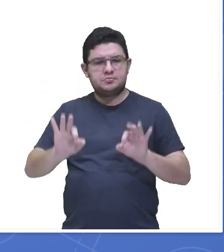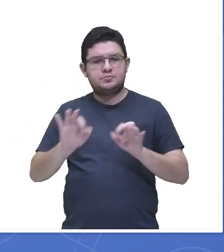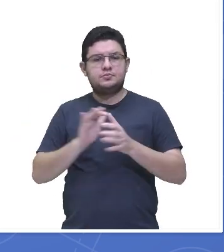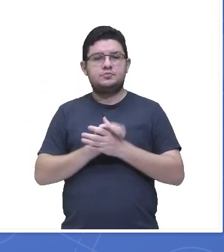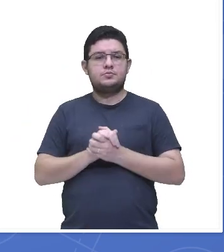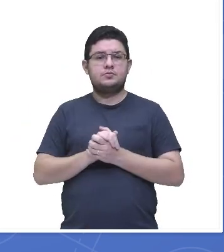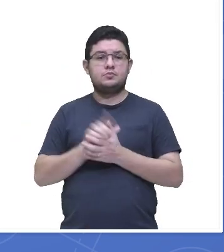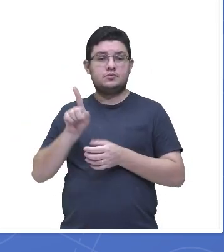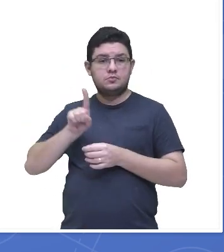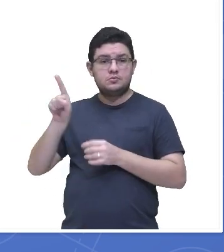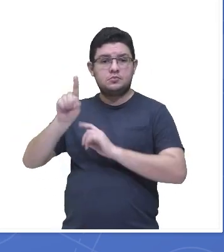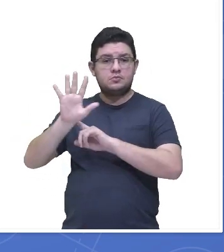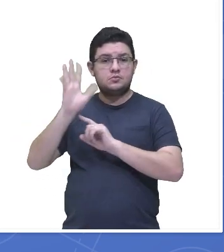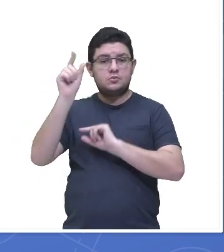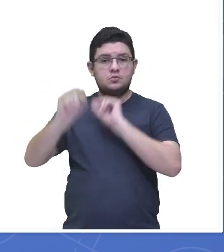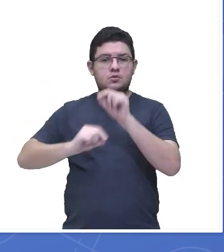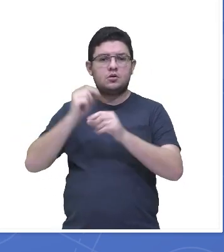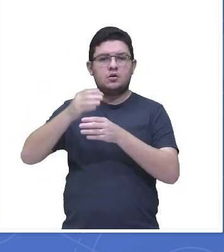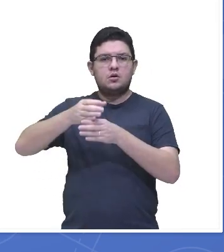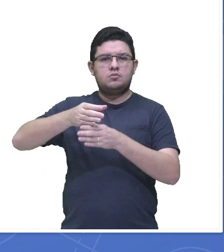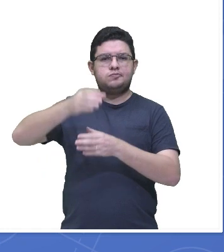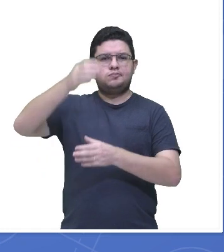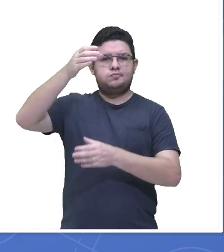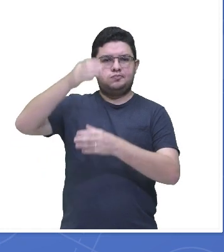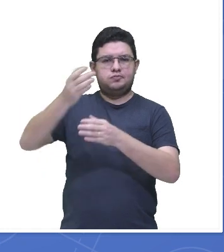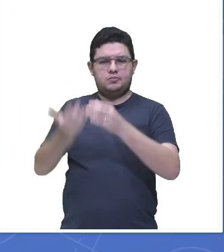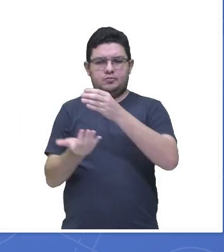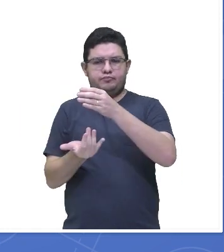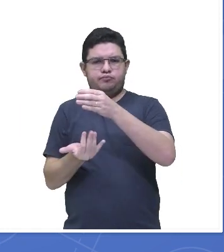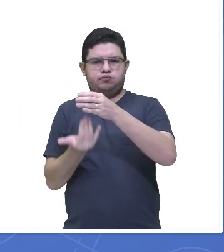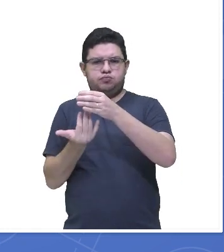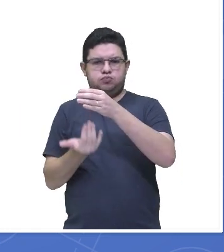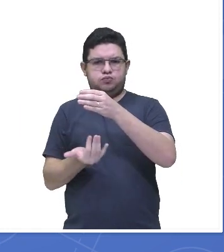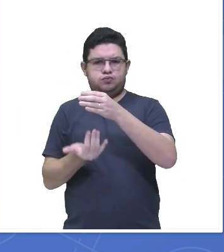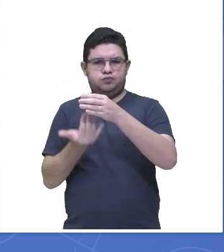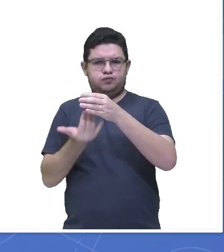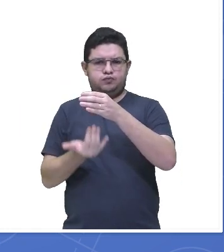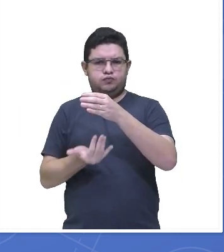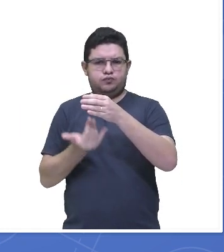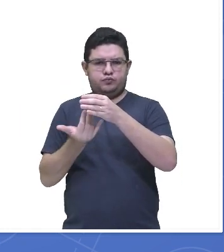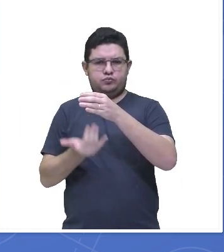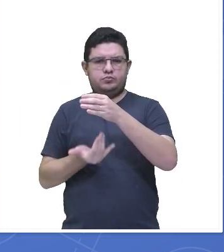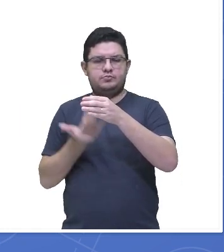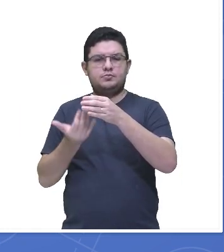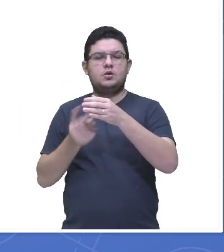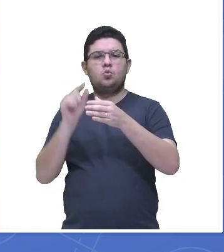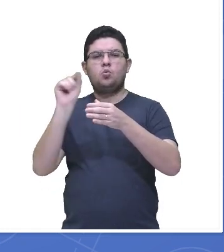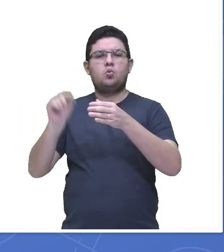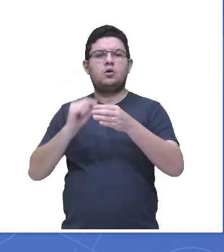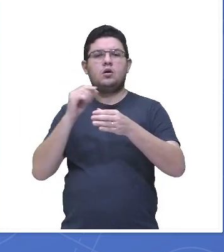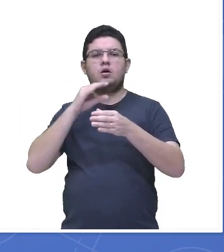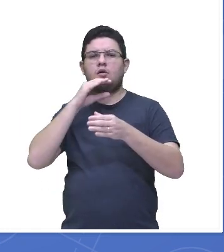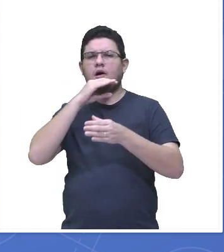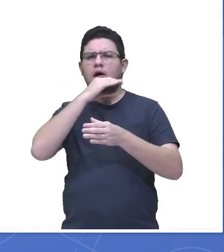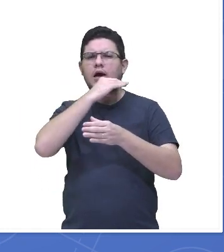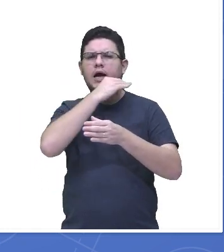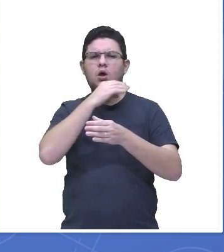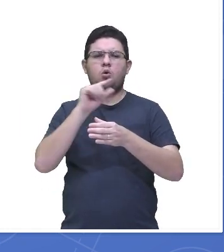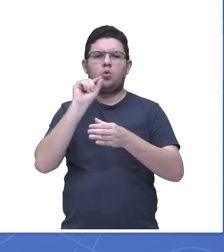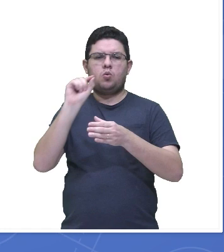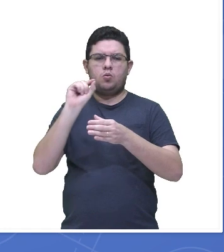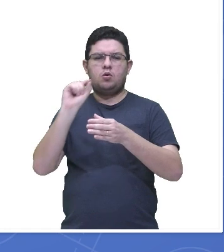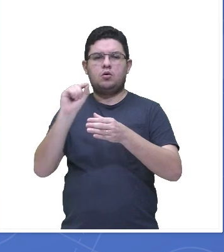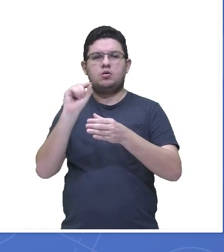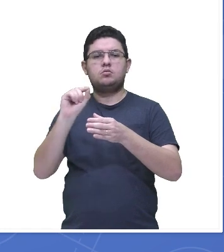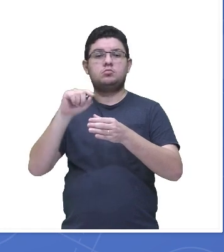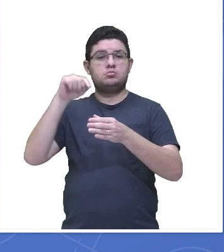situação de um recipiente cilíndrico sendo aquecido na chama de um fogão, né? E a transferência do calor nessa situação, ela se dá através